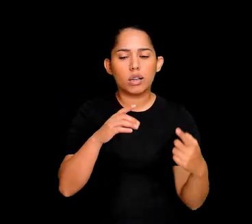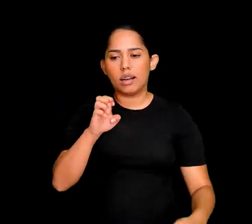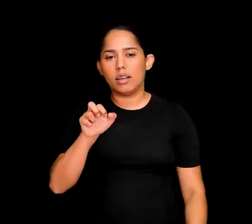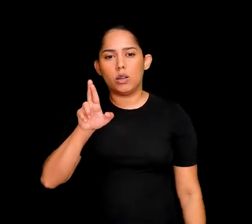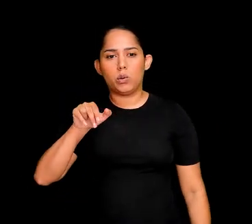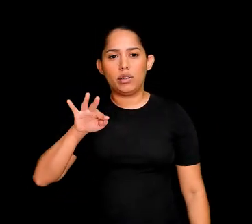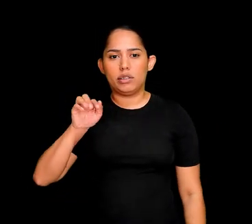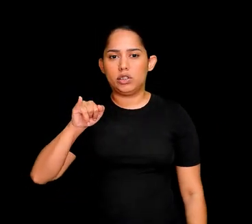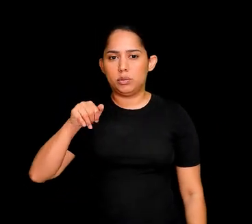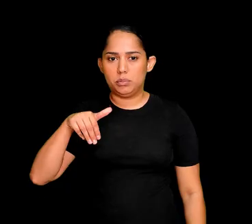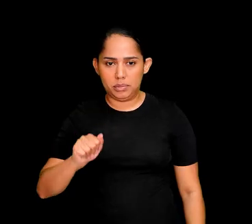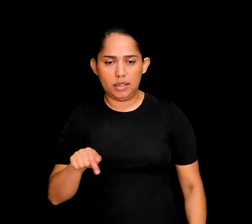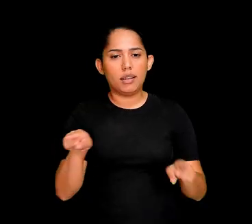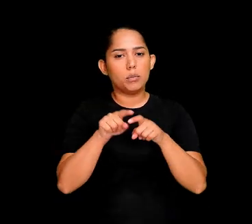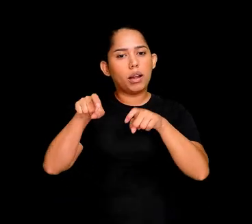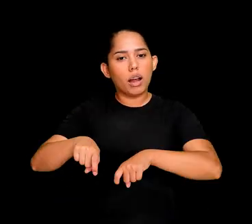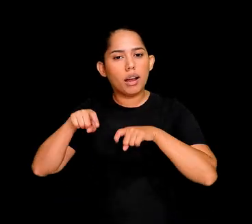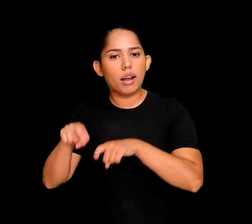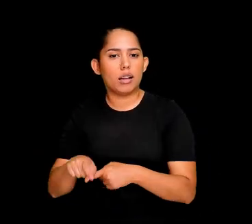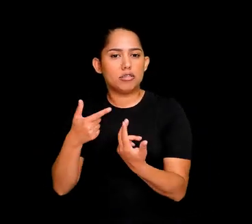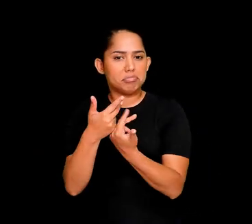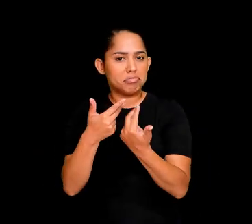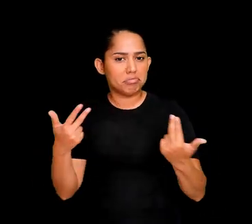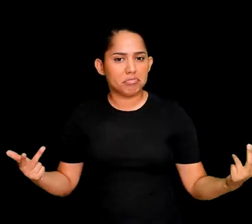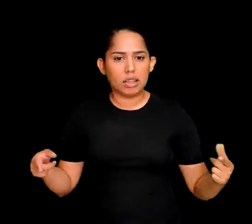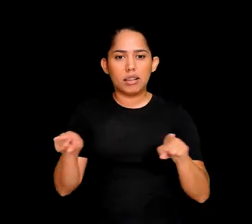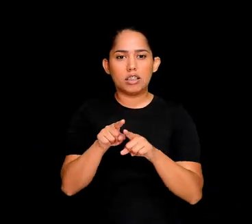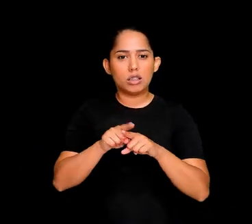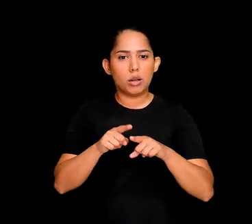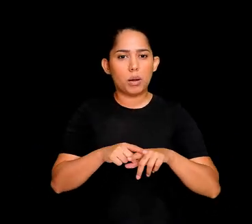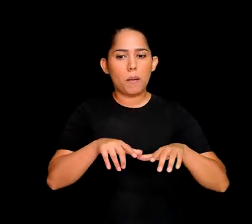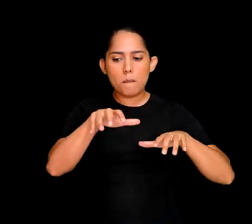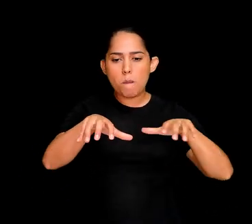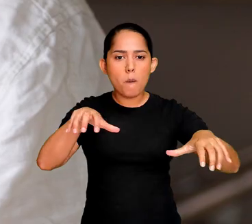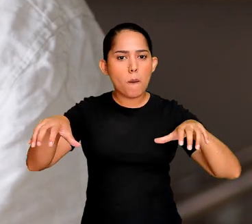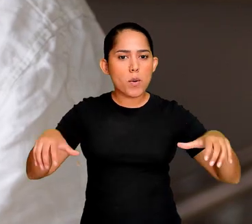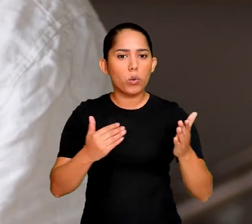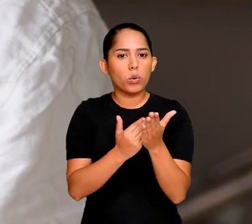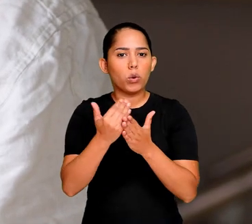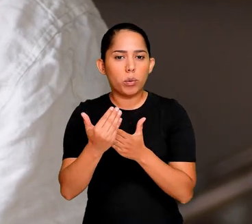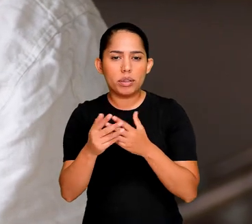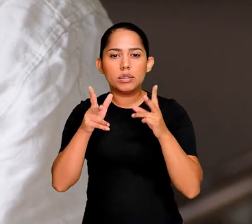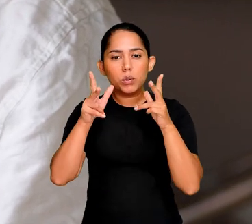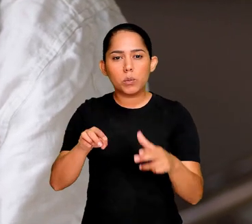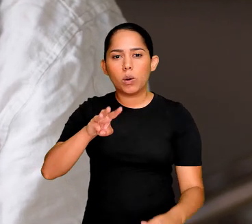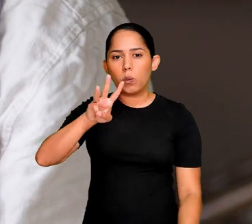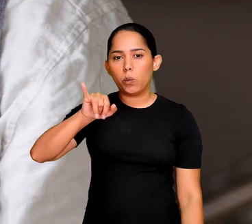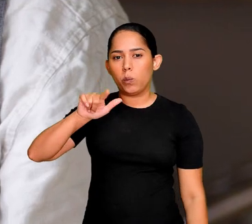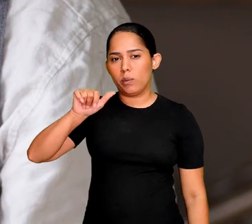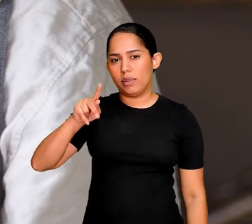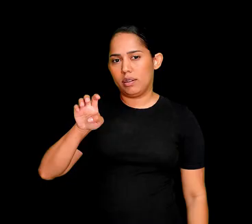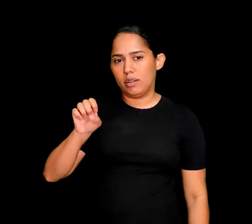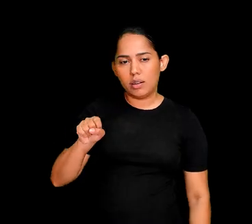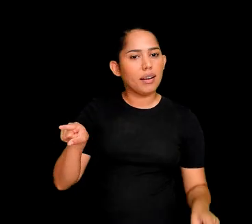música, euritmia, agricultura, os primeiros flow forms estavam nascendo lá com John Wilkes, assim,